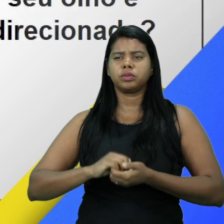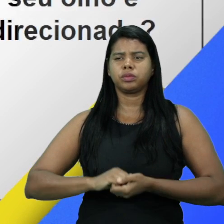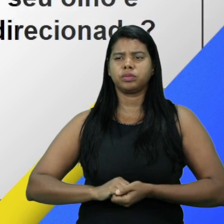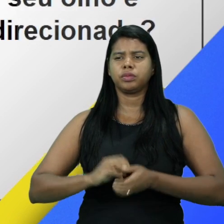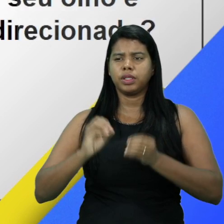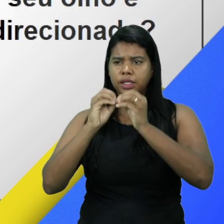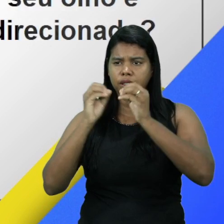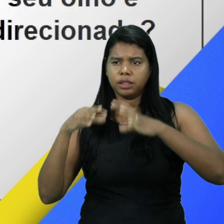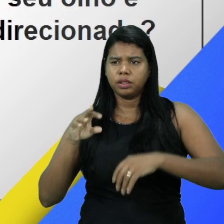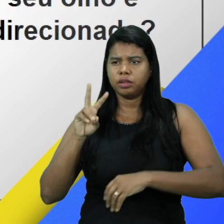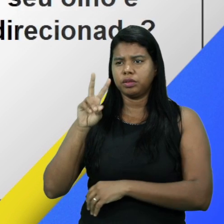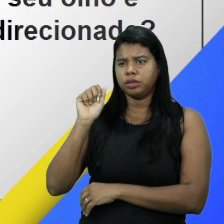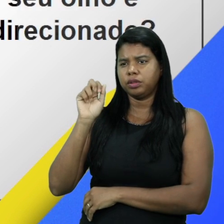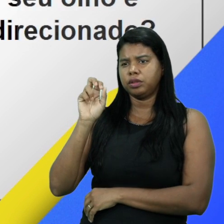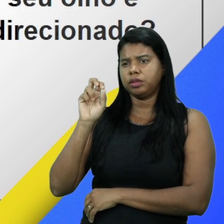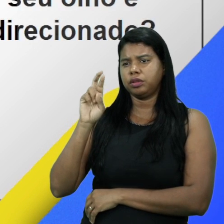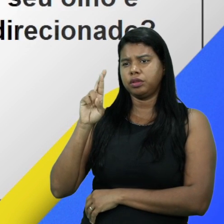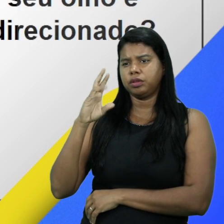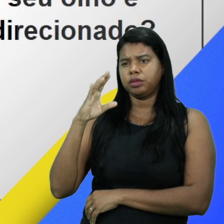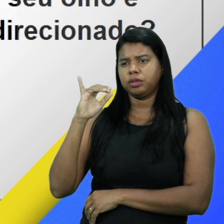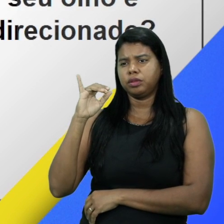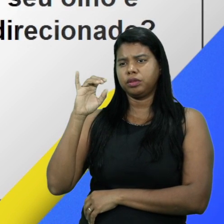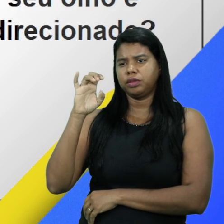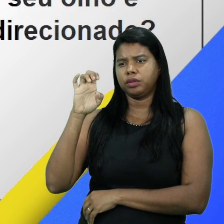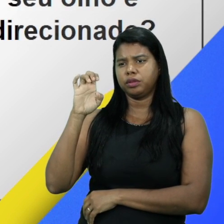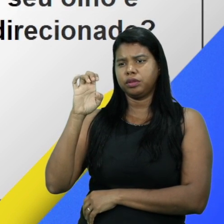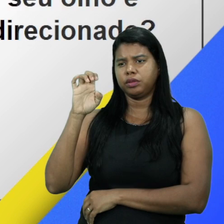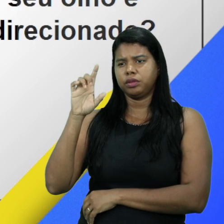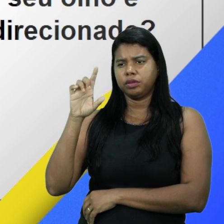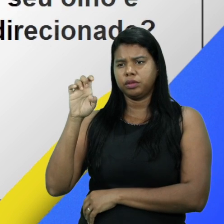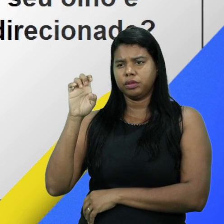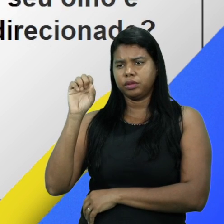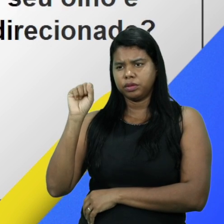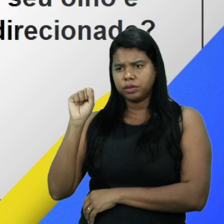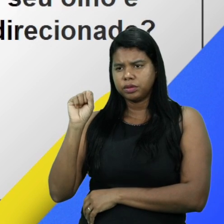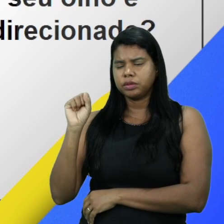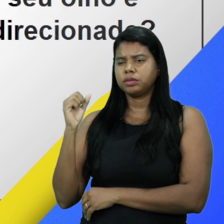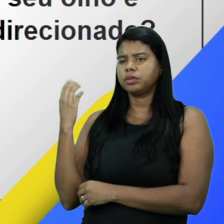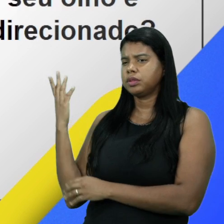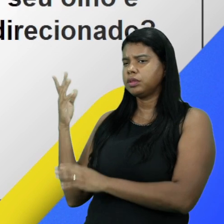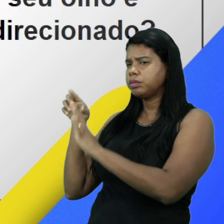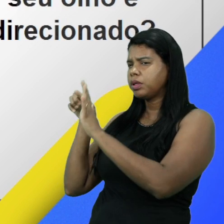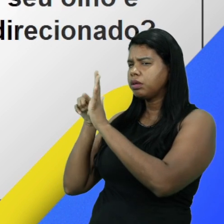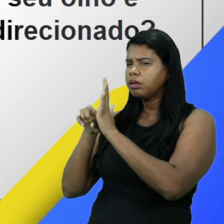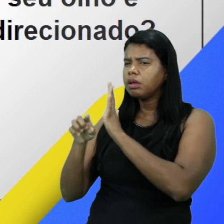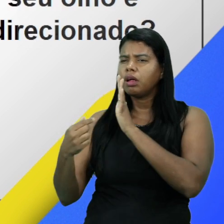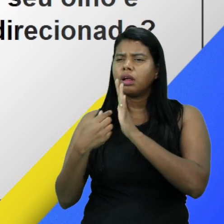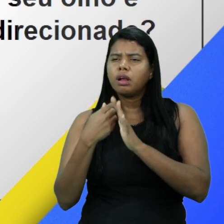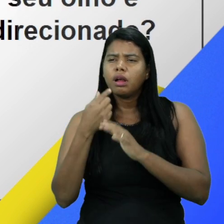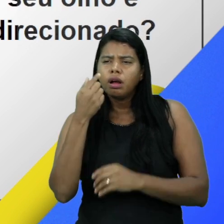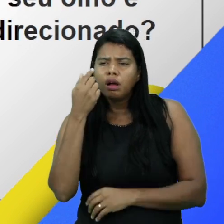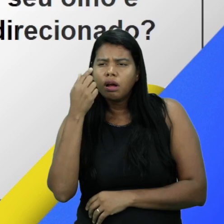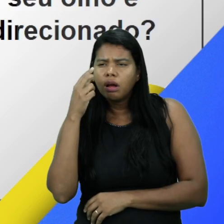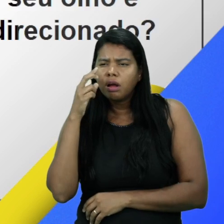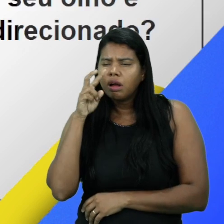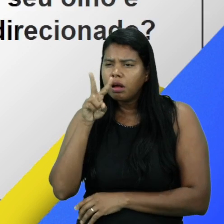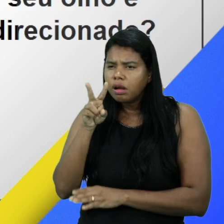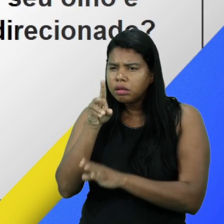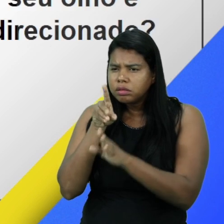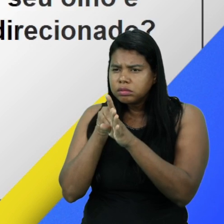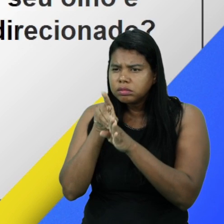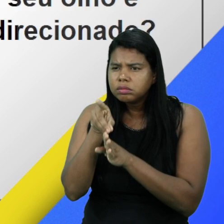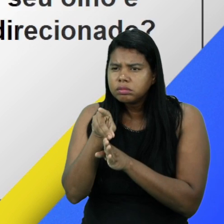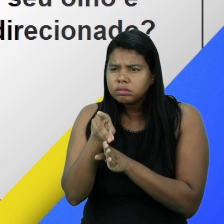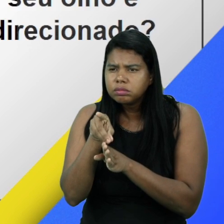observando essa figura, eu perguntaria a você para onde o seu olho está sendo direcionado.